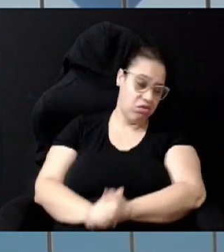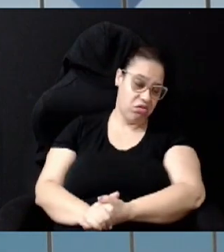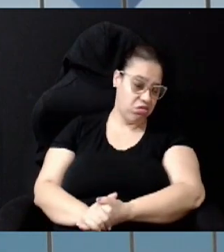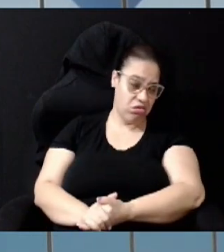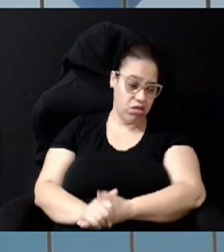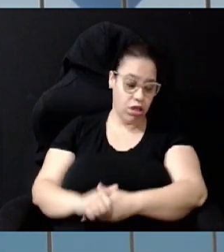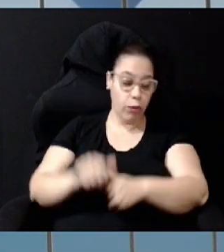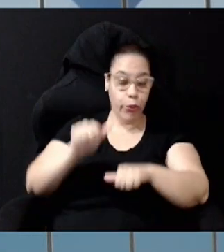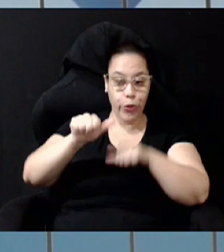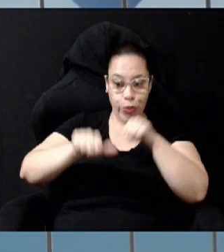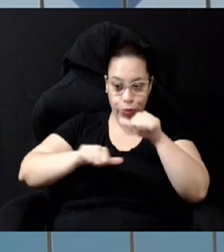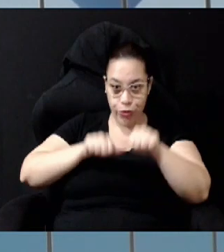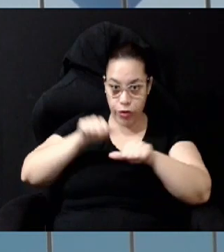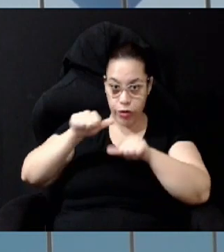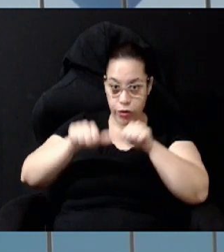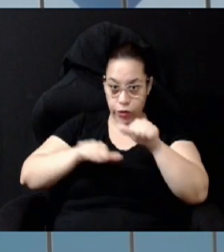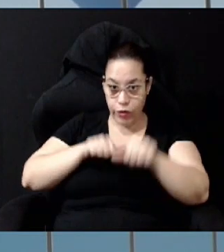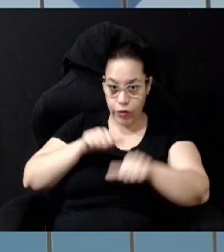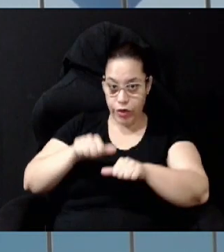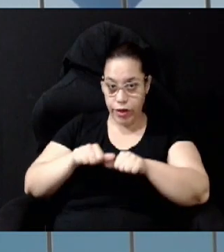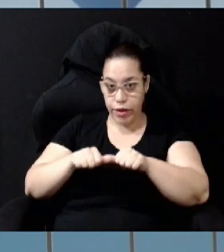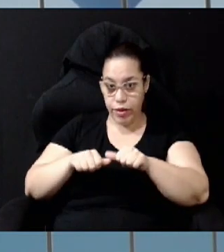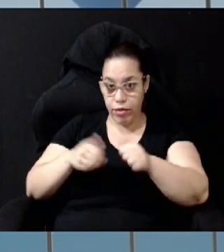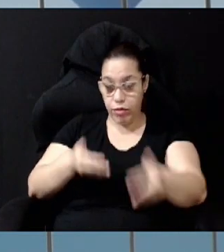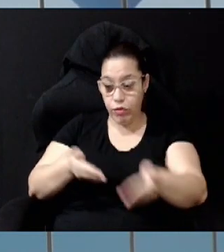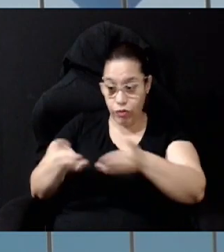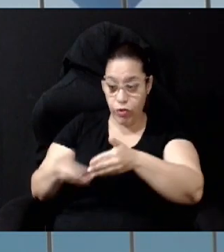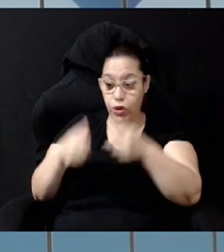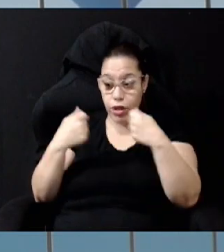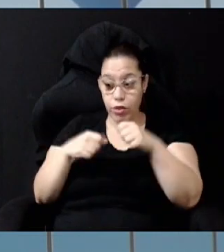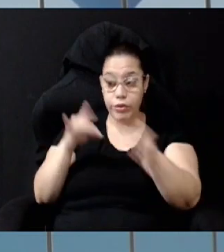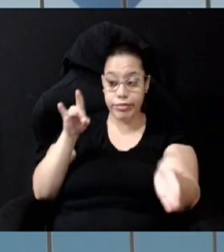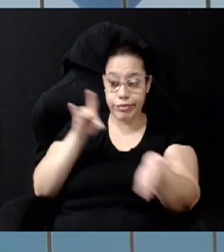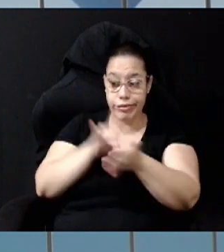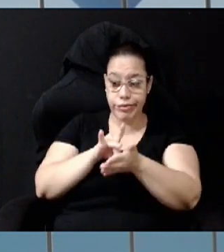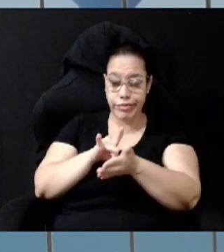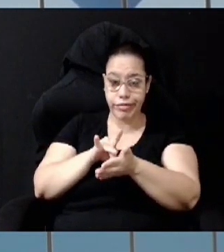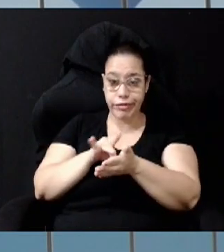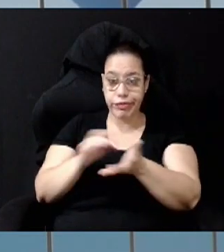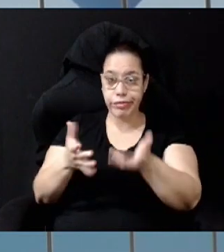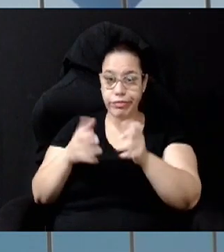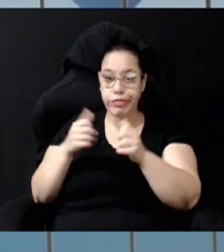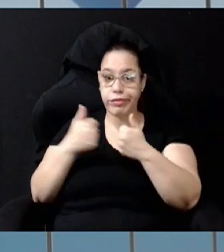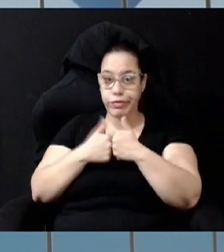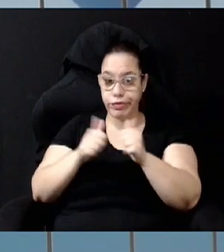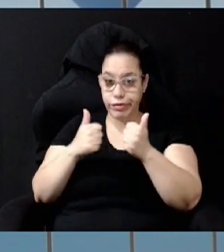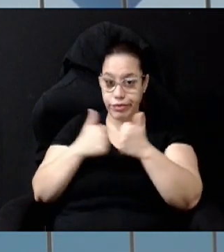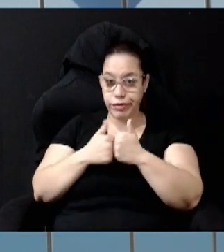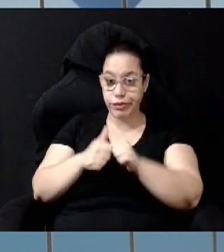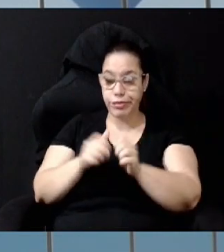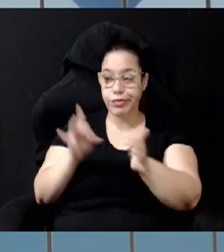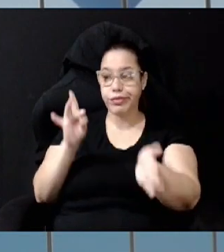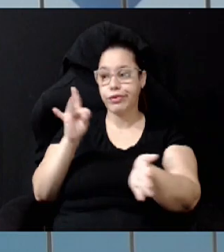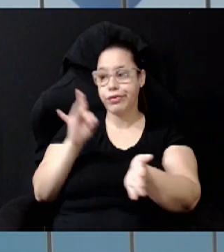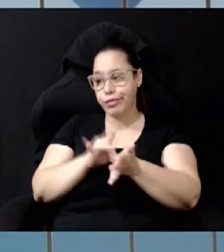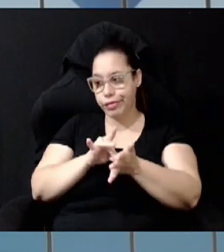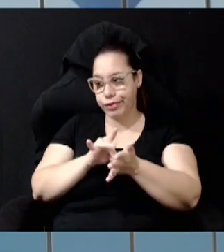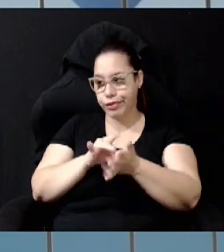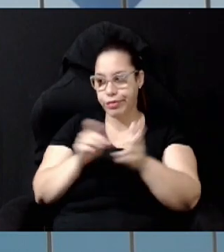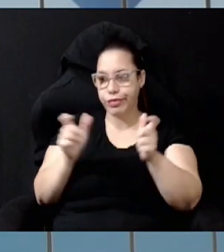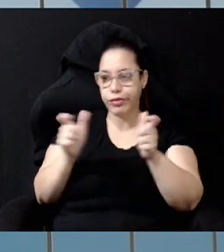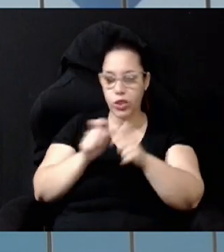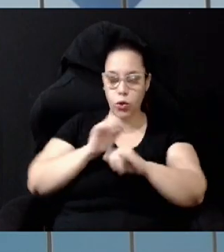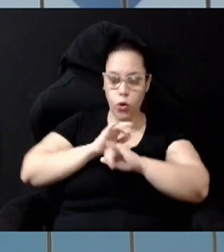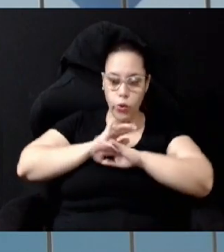status quo, vem da nossa demanda. Né, a demanda por a gente querer um transporte público mais eficiente, de menor emissão, eu